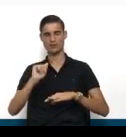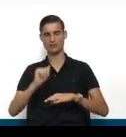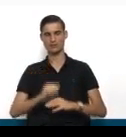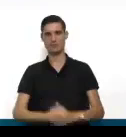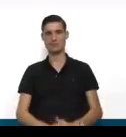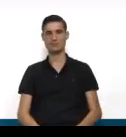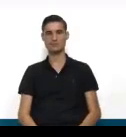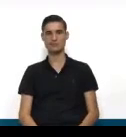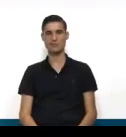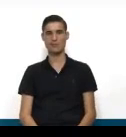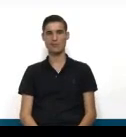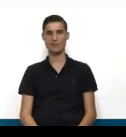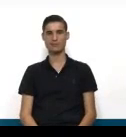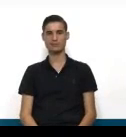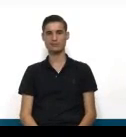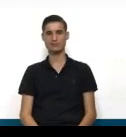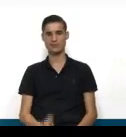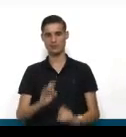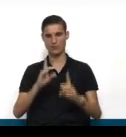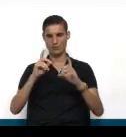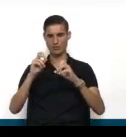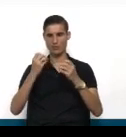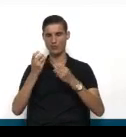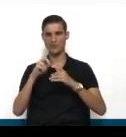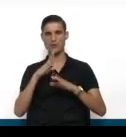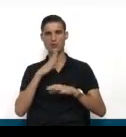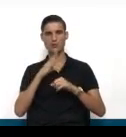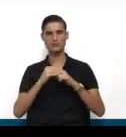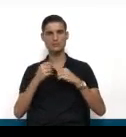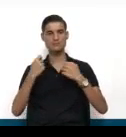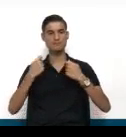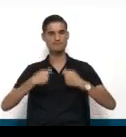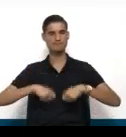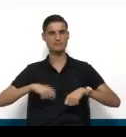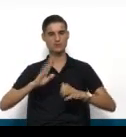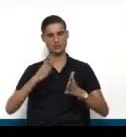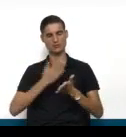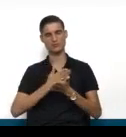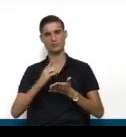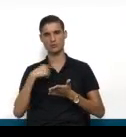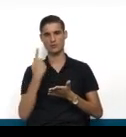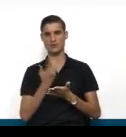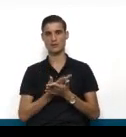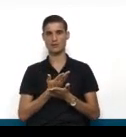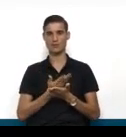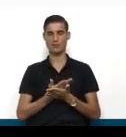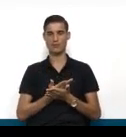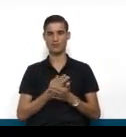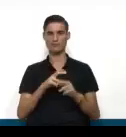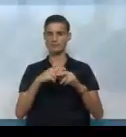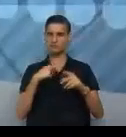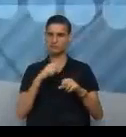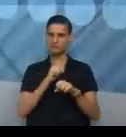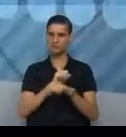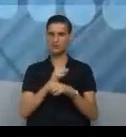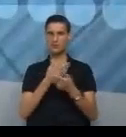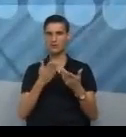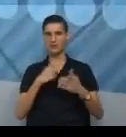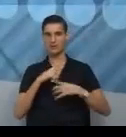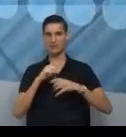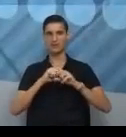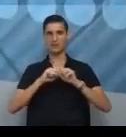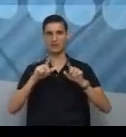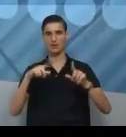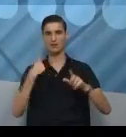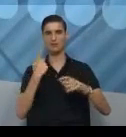deixar claro, ilustrando aqui esses conhecimentos que são necessários logo no início da nossa aula, tá? Então, eu espero que tenha ficado claro para